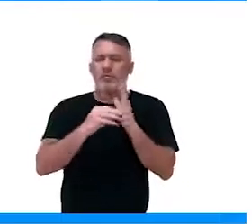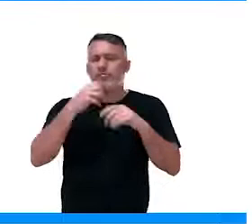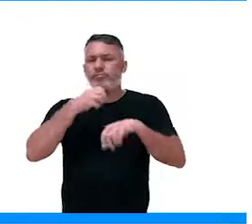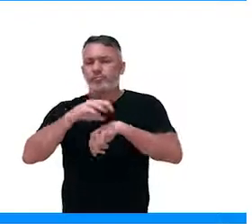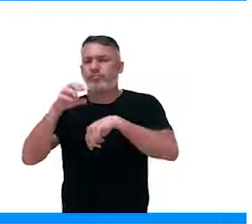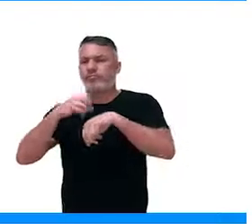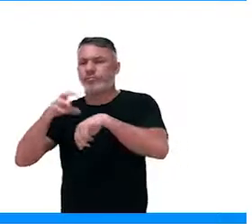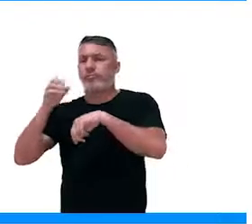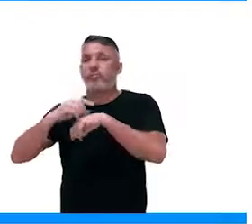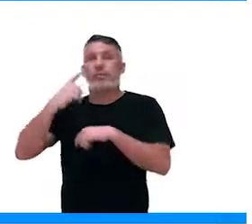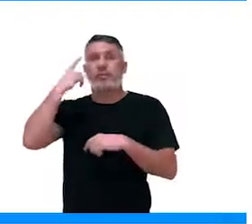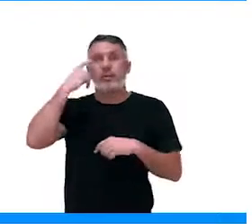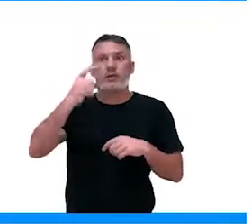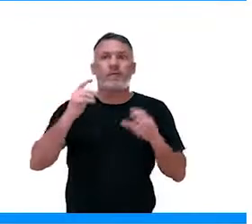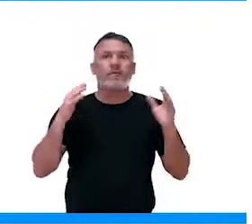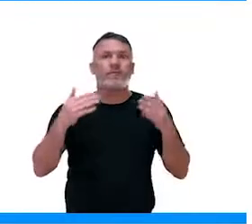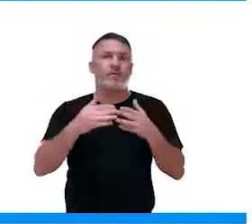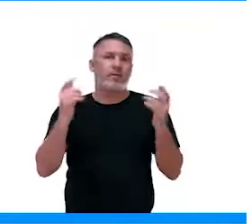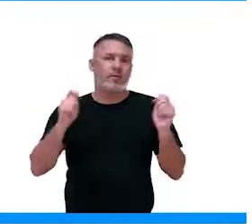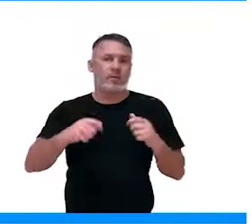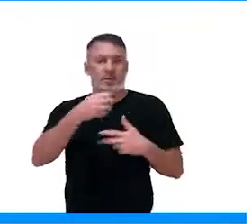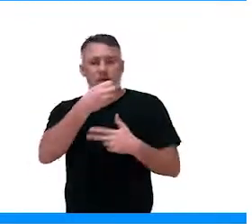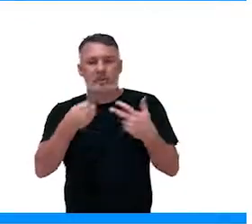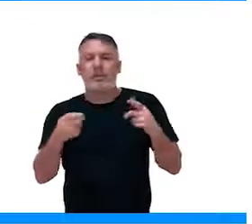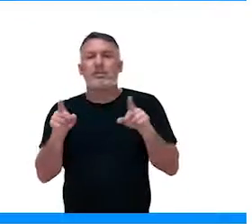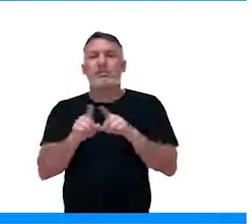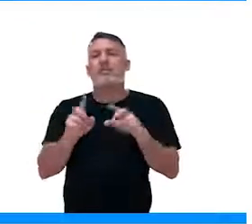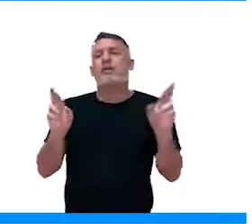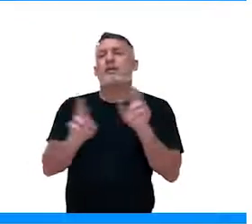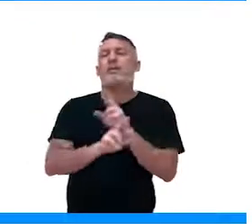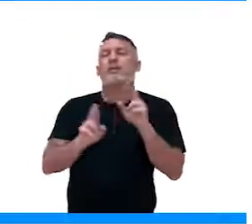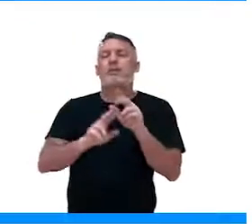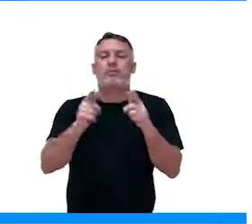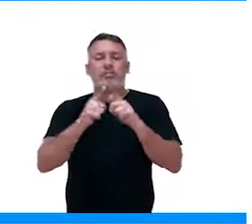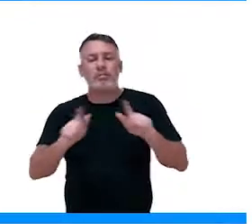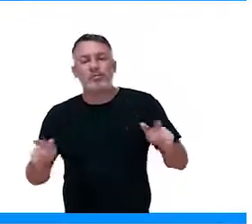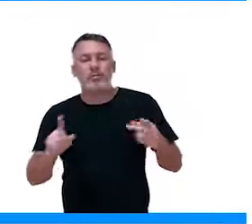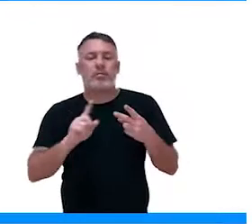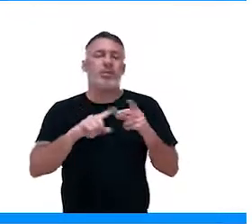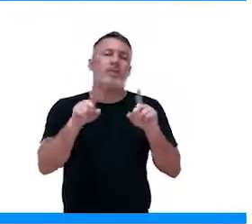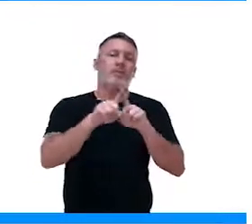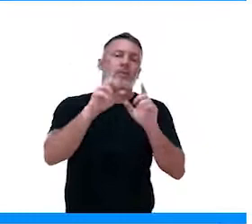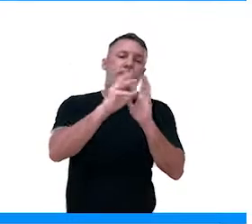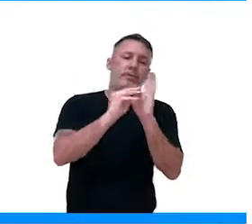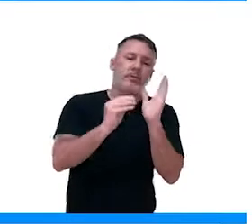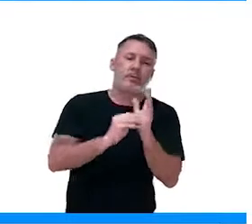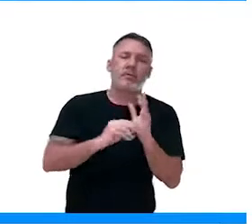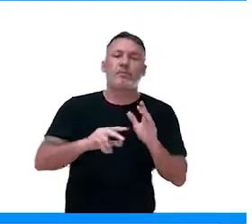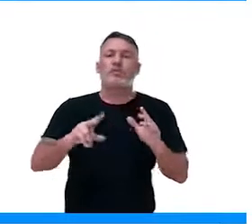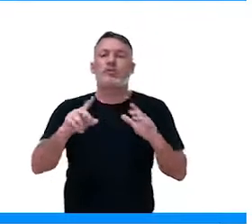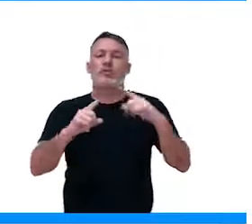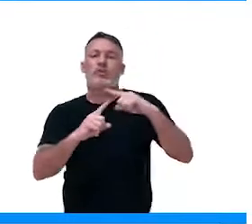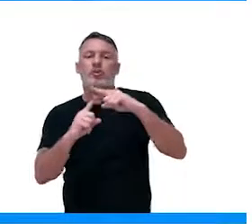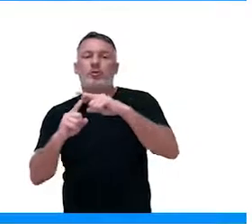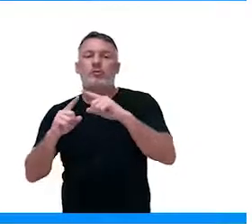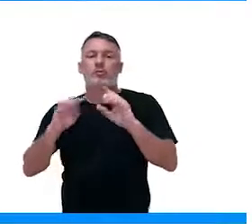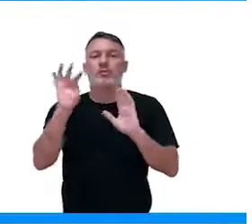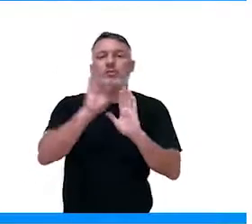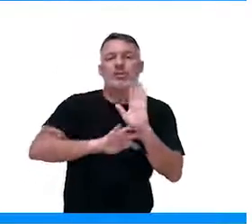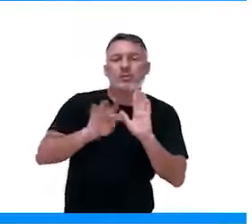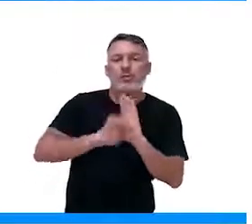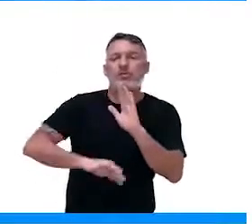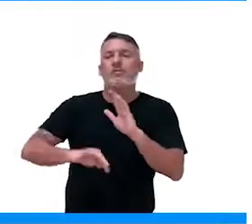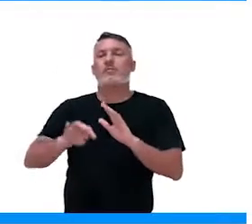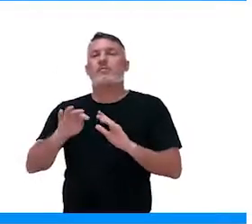conteúdos, vários conteúdos interessantes que podem cair, conteúdos relacionados à gramática, conteúdos relacionados a gêneros textuais, a